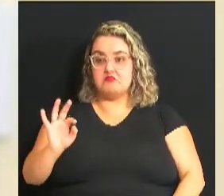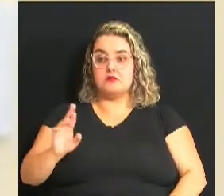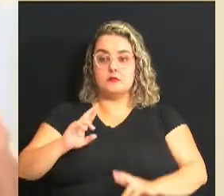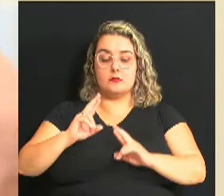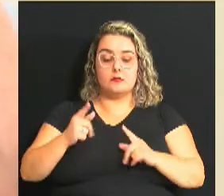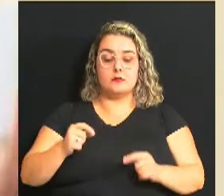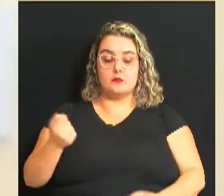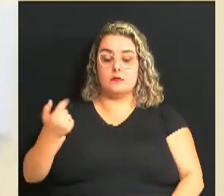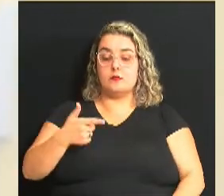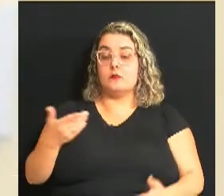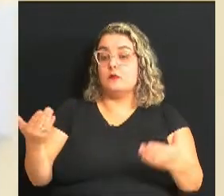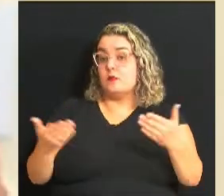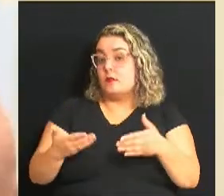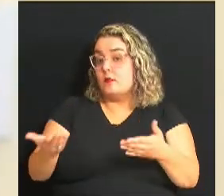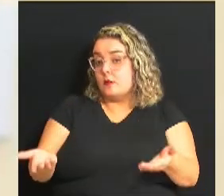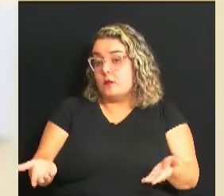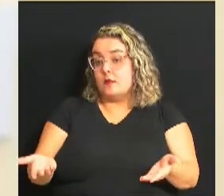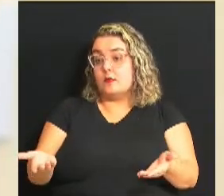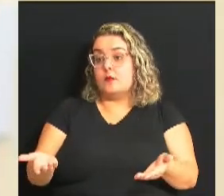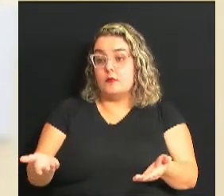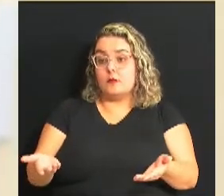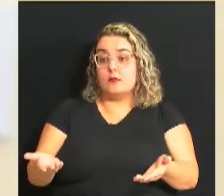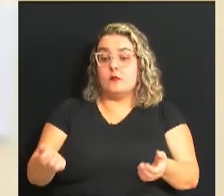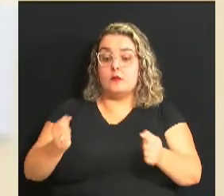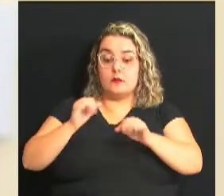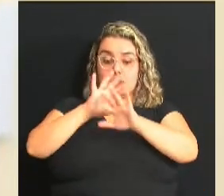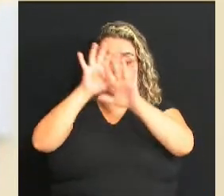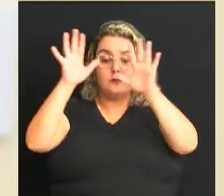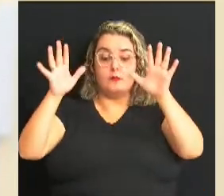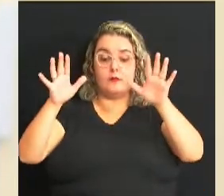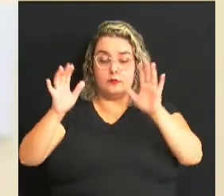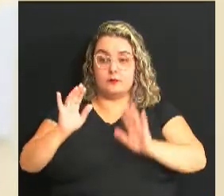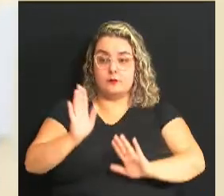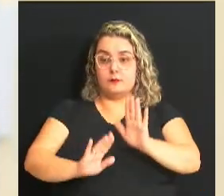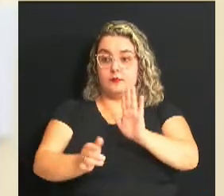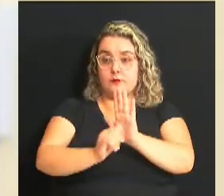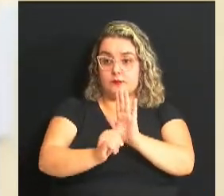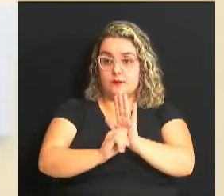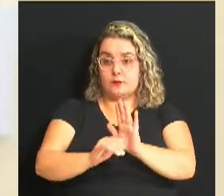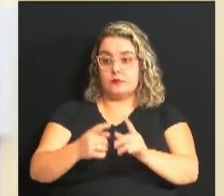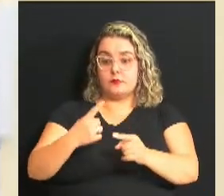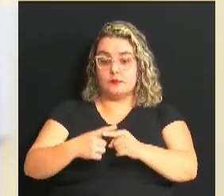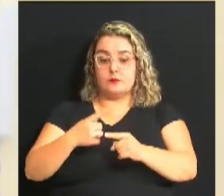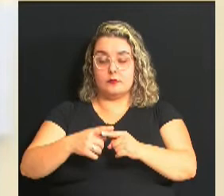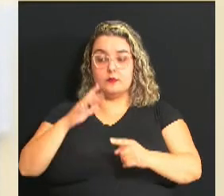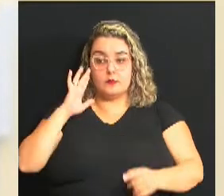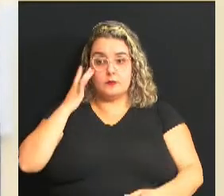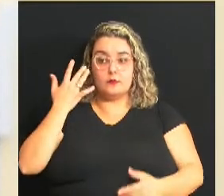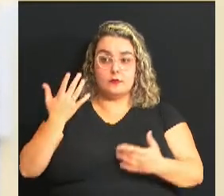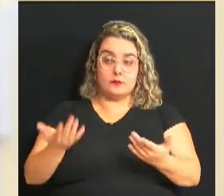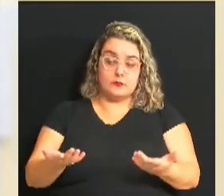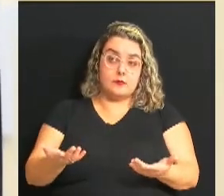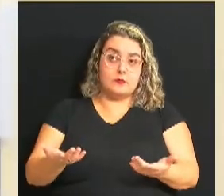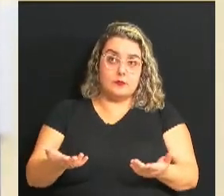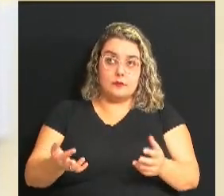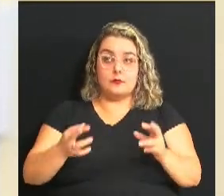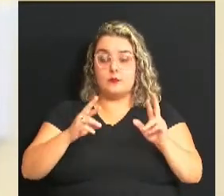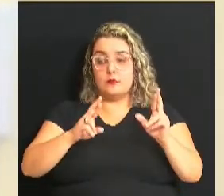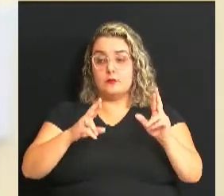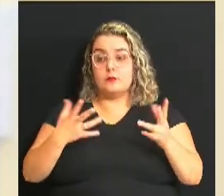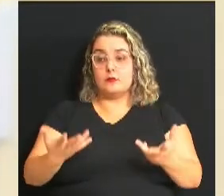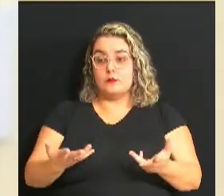hoje essa transparência de editais, porque eu acho que é o que é esperado, né? Que ele é um teatro que vai